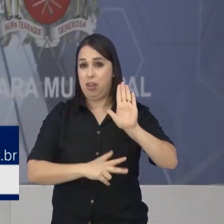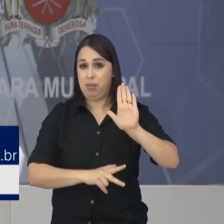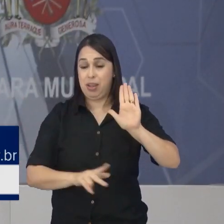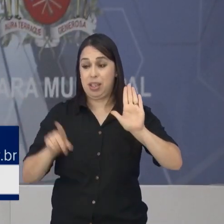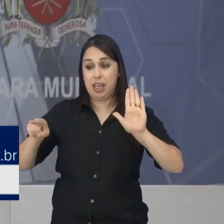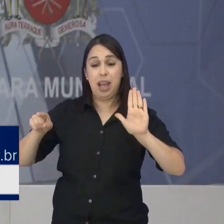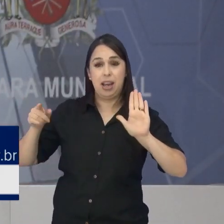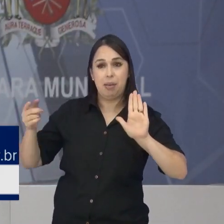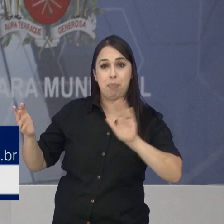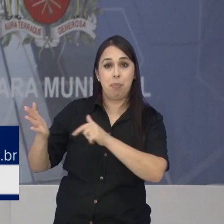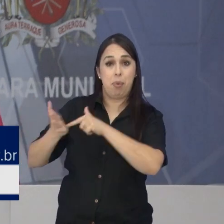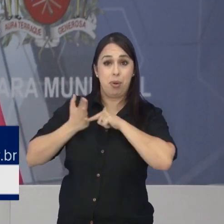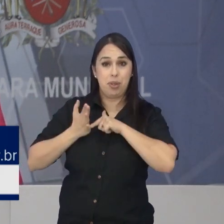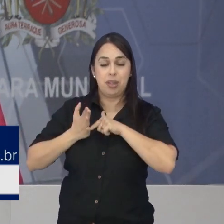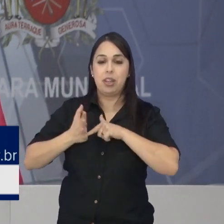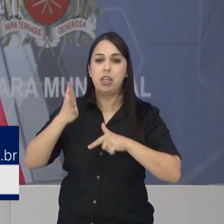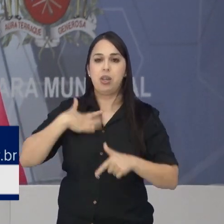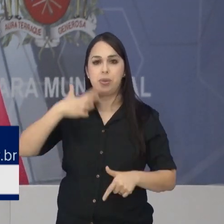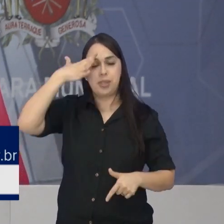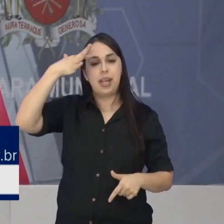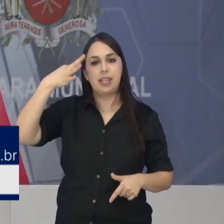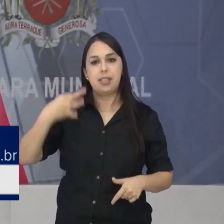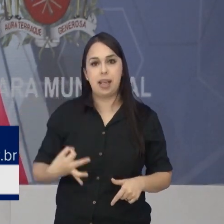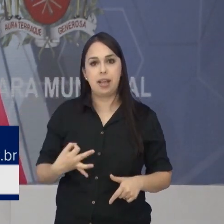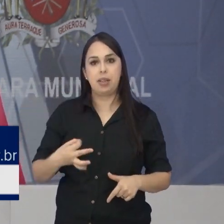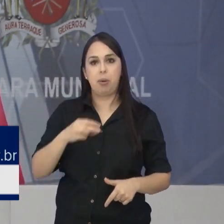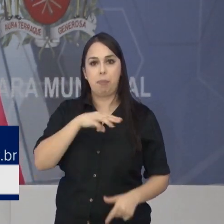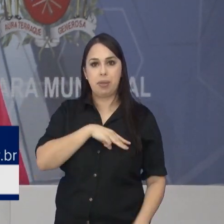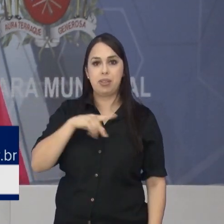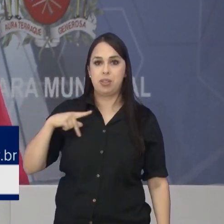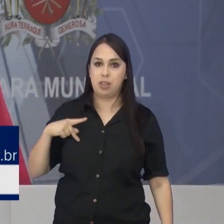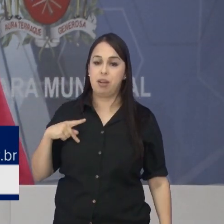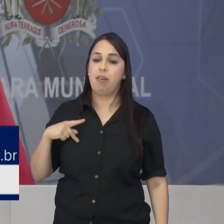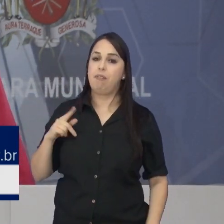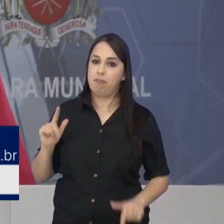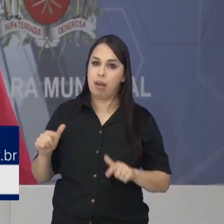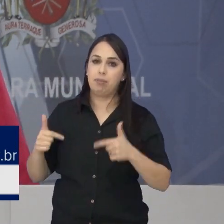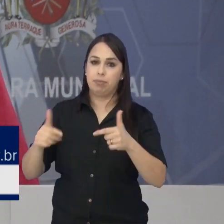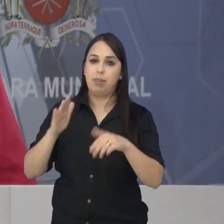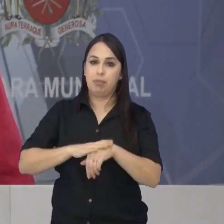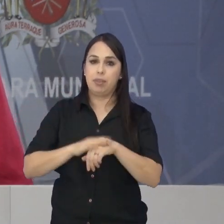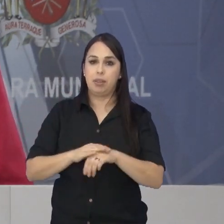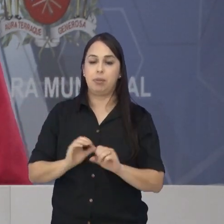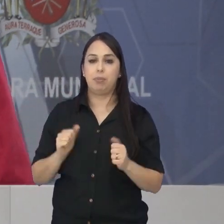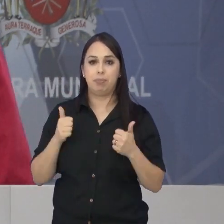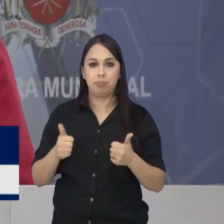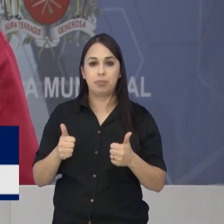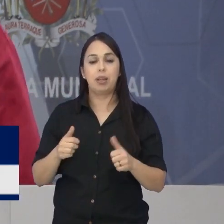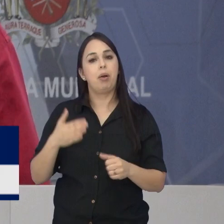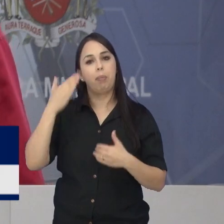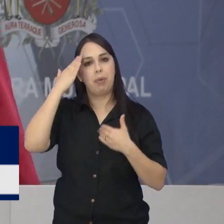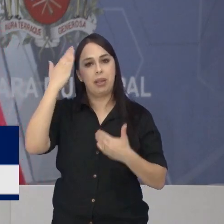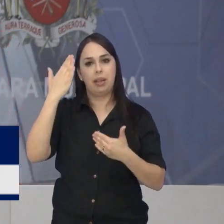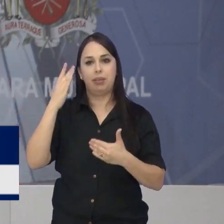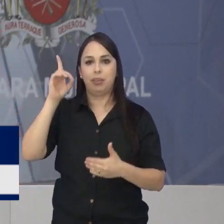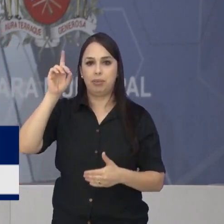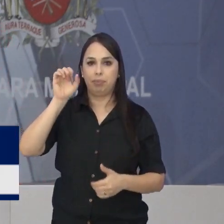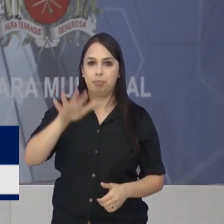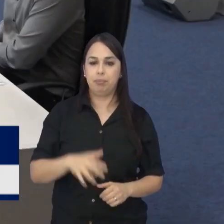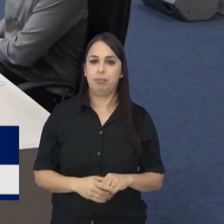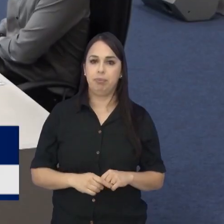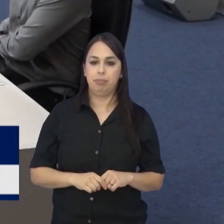de Contas, que eu tenho certeza que o Ministério Público vai agir aqui, tá bom? Muito obrigado, fiquem com Deus.